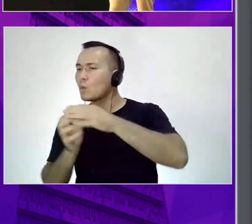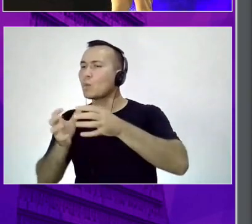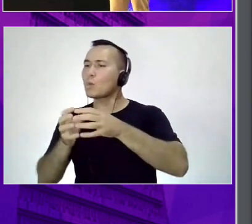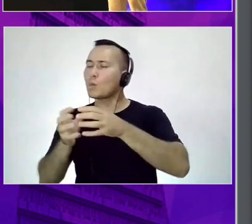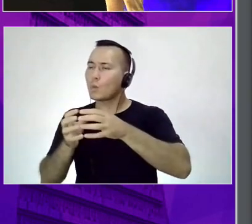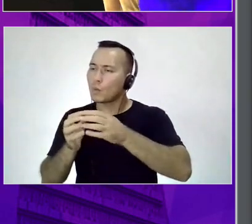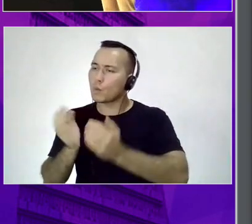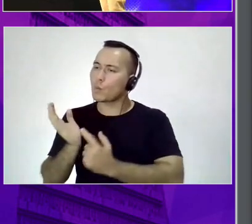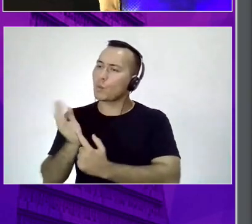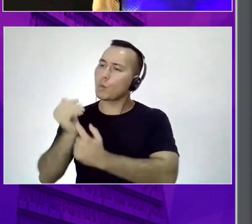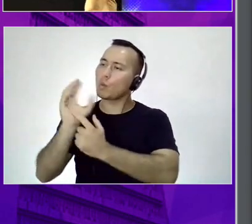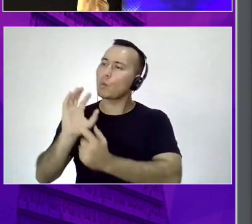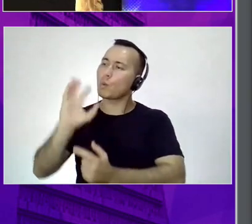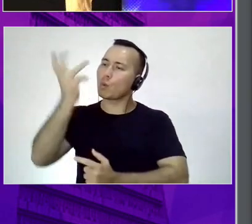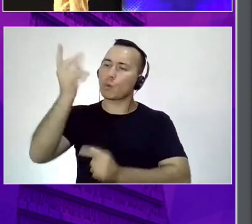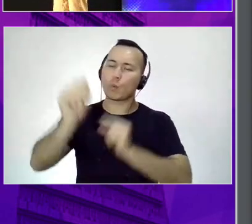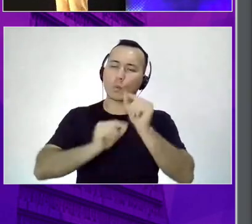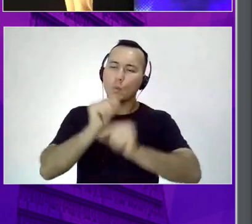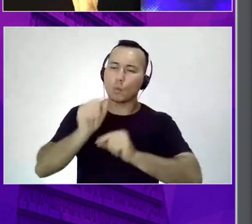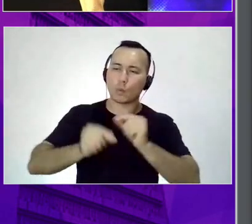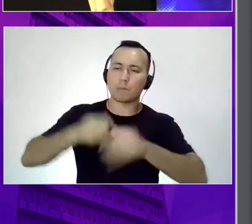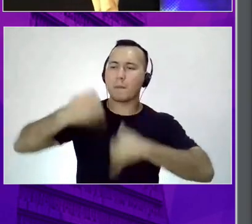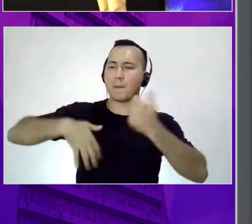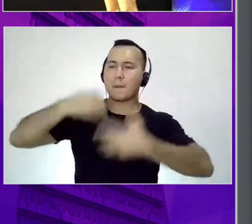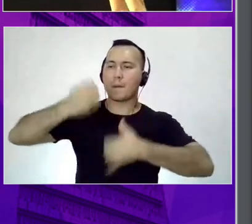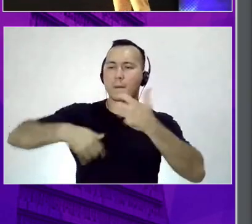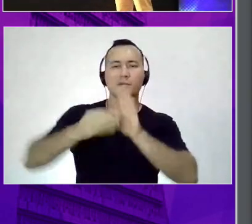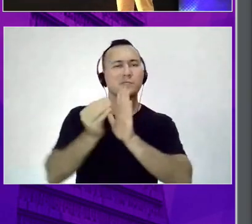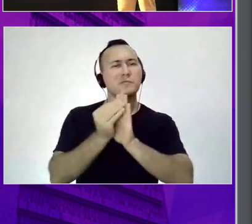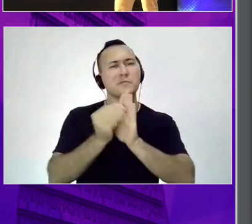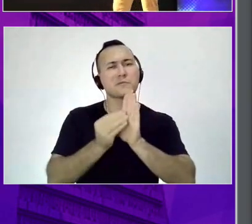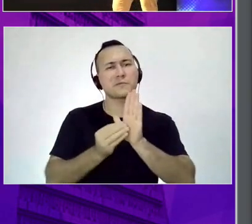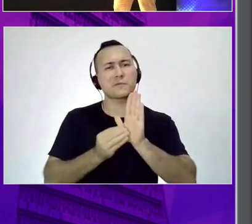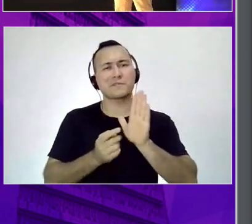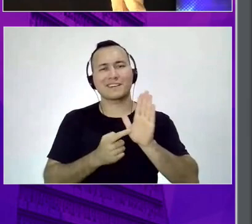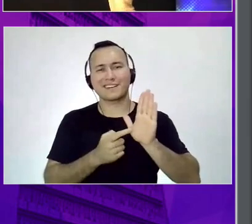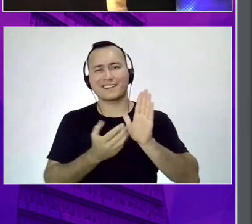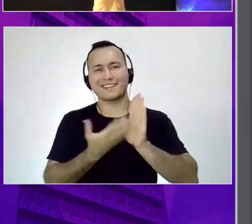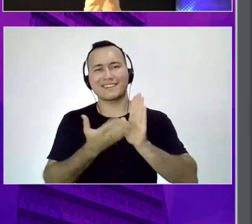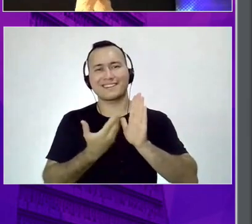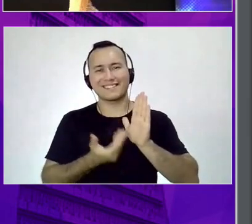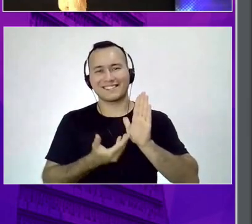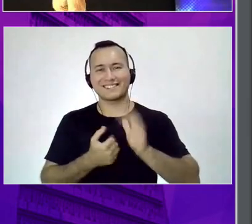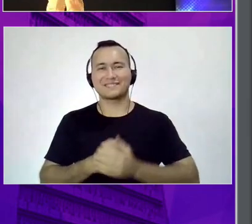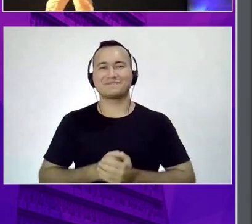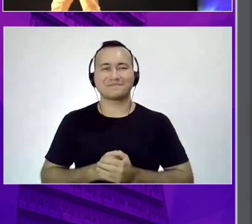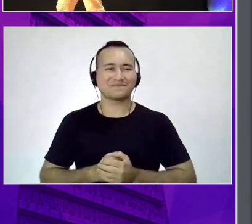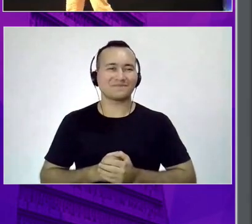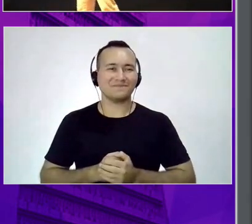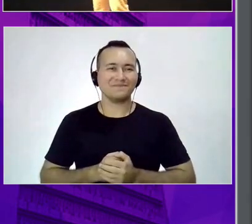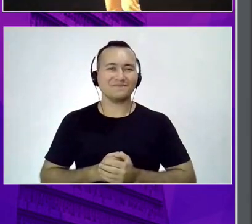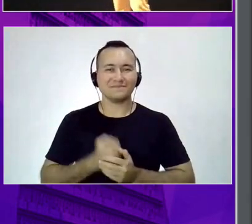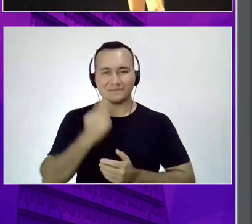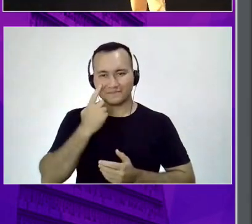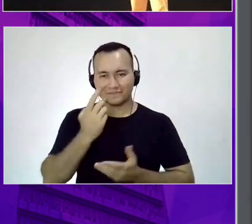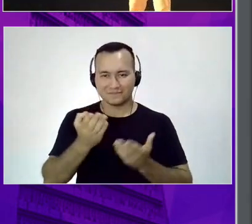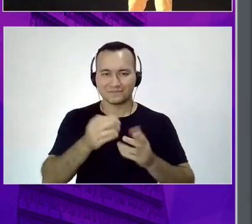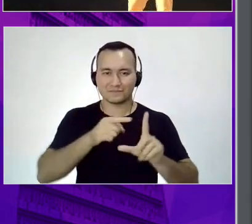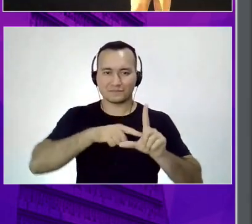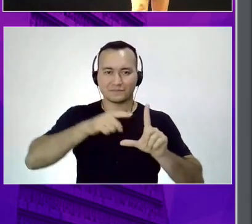ver resultados. E aí eu trouxe um gráfico aqui, para vocês terem uma ideia. A gente tem aqui o número